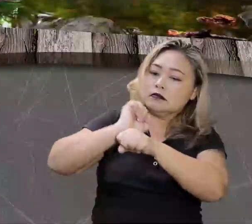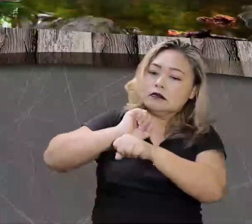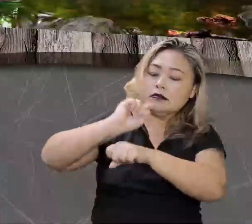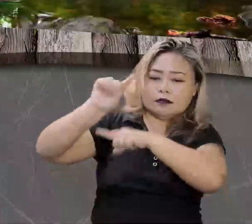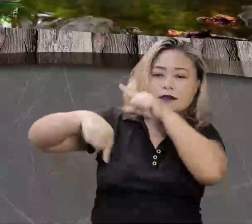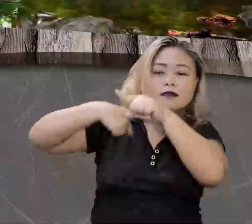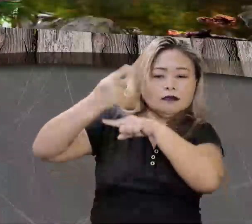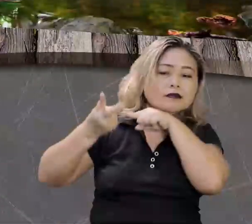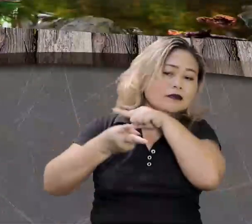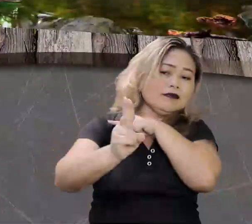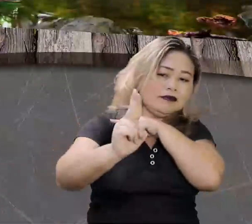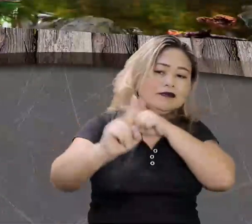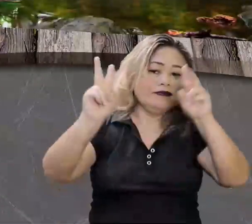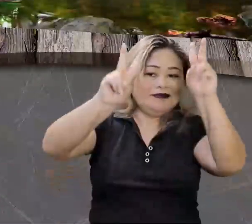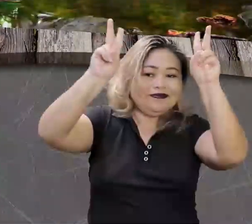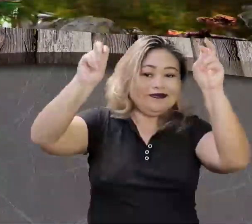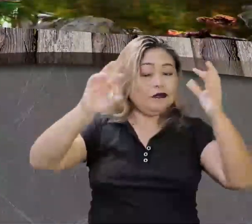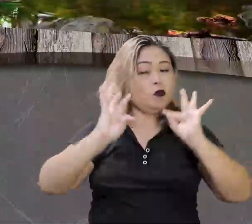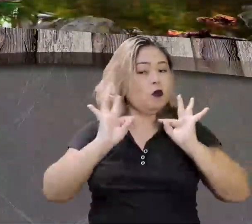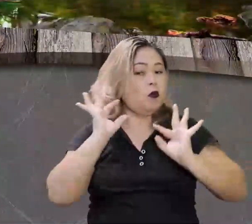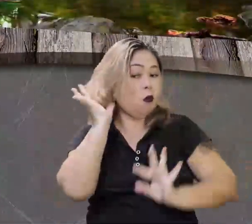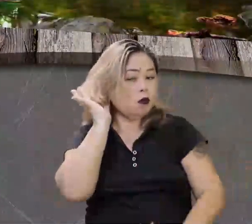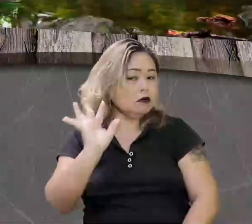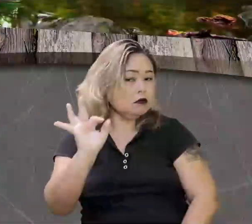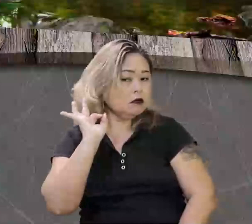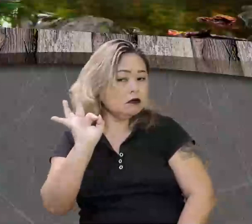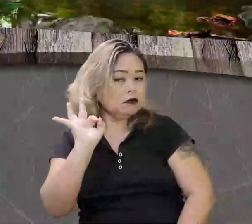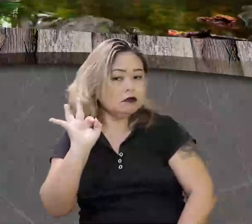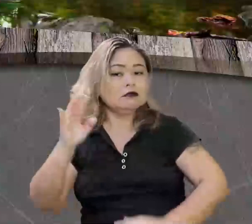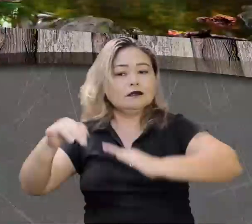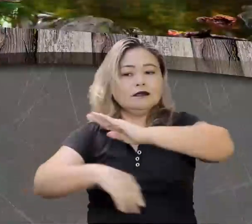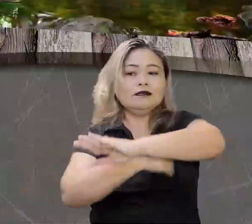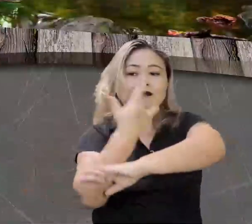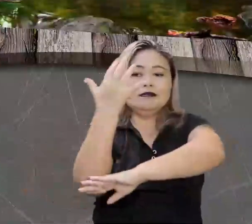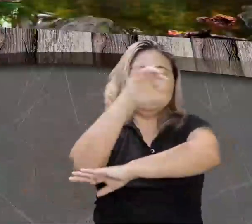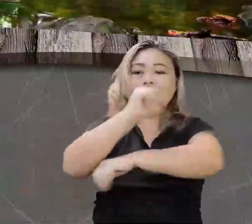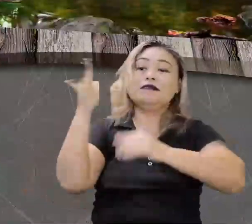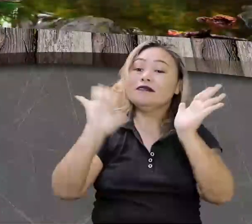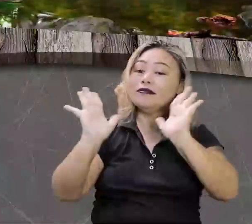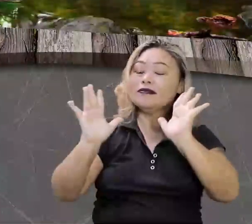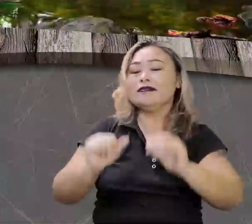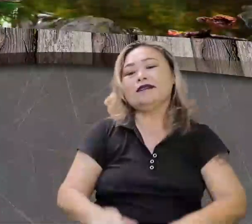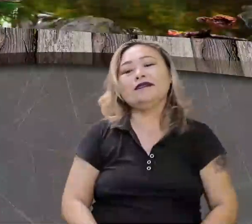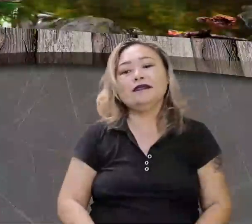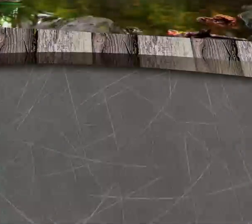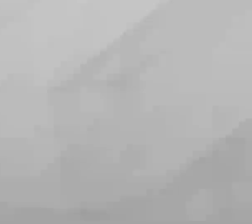para a nossa continuidade nesse assunto top de ecologia. Tchau, tchau!